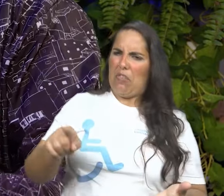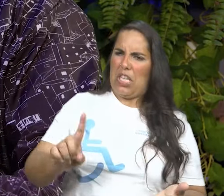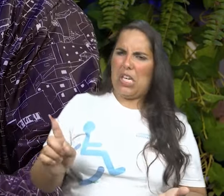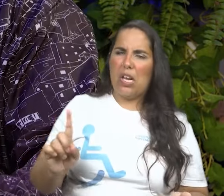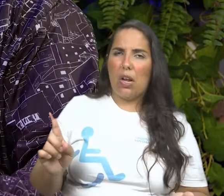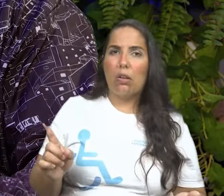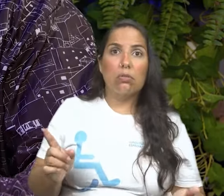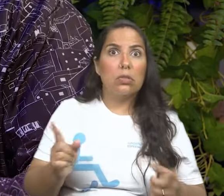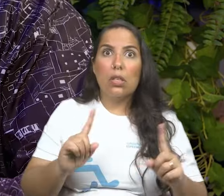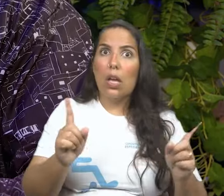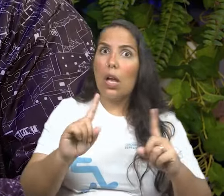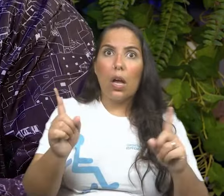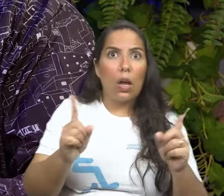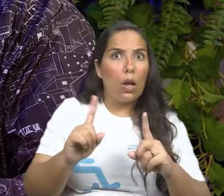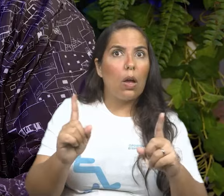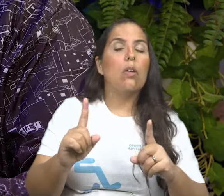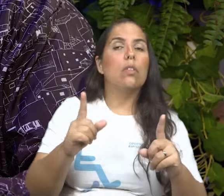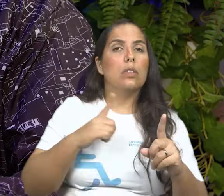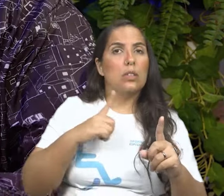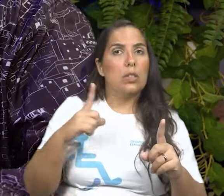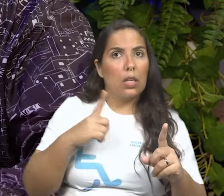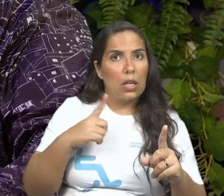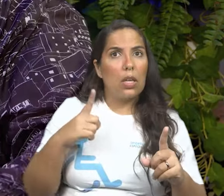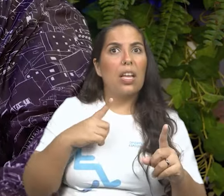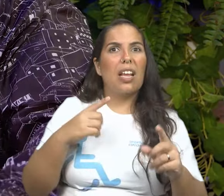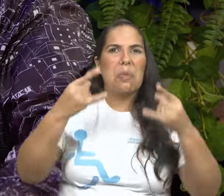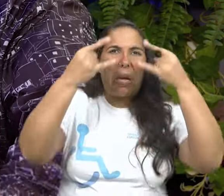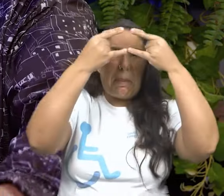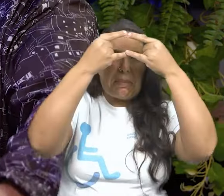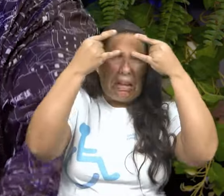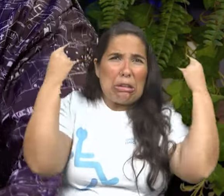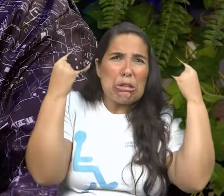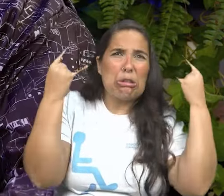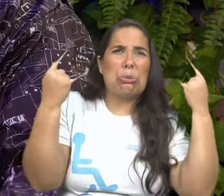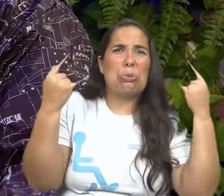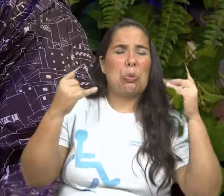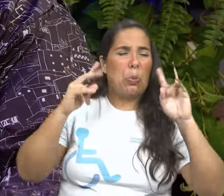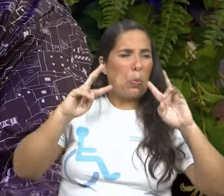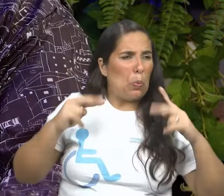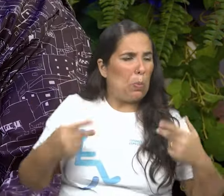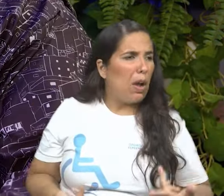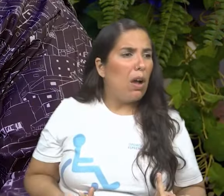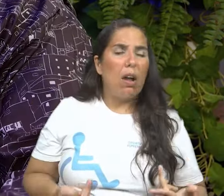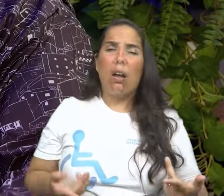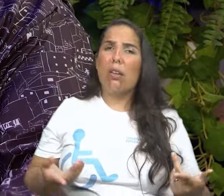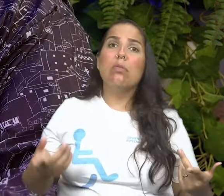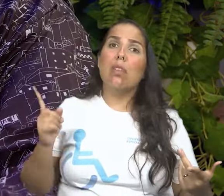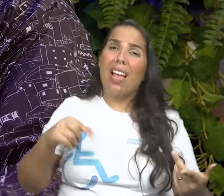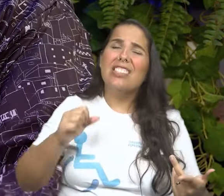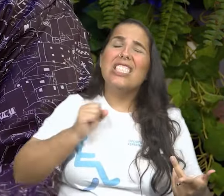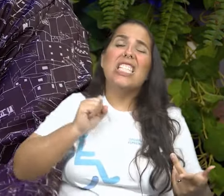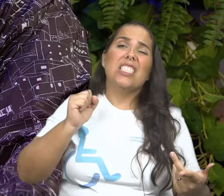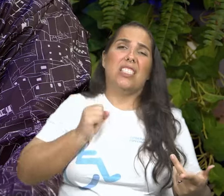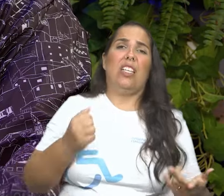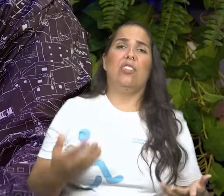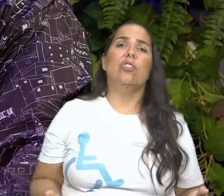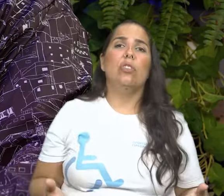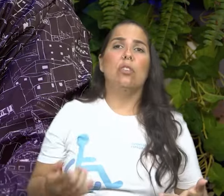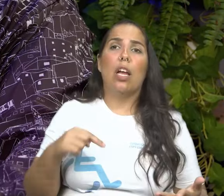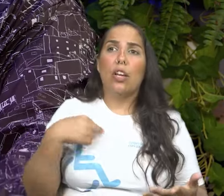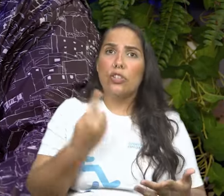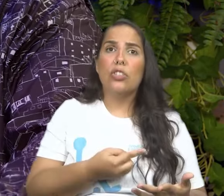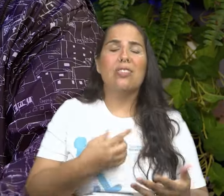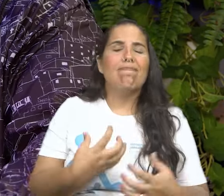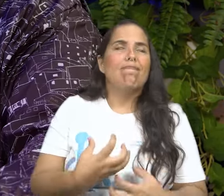é é é todo o sistema capitalista humano é É estressante a gente tá sendo